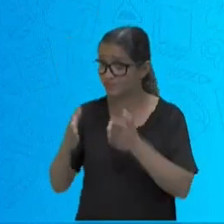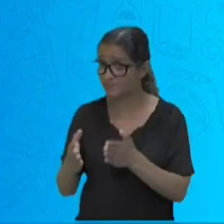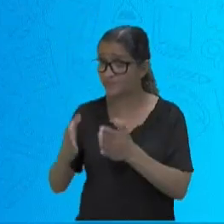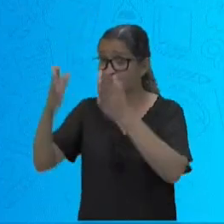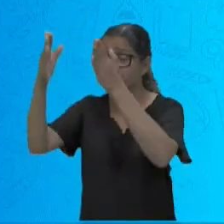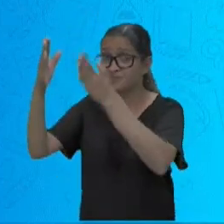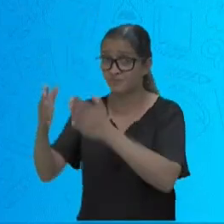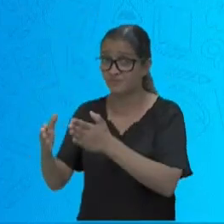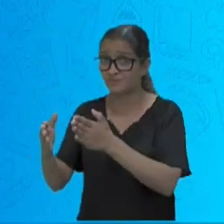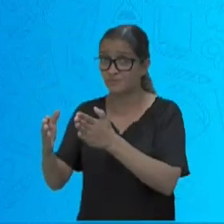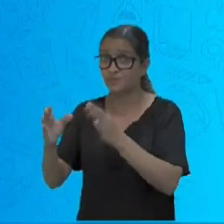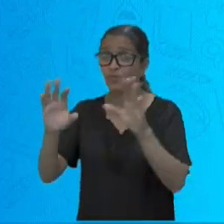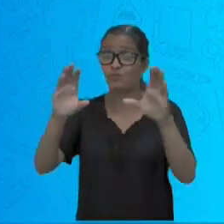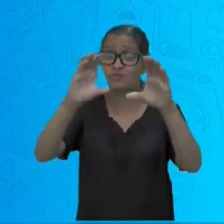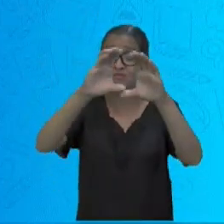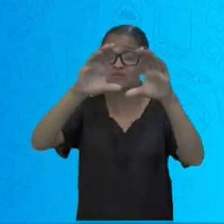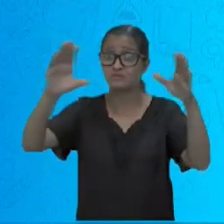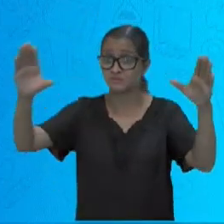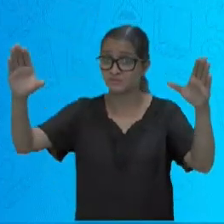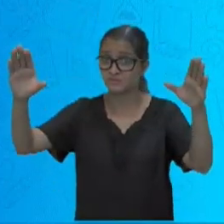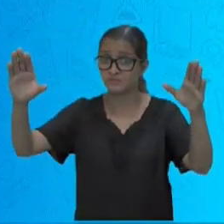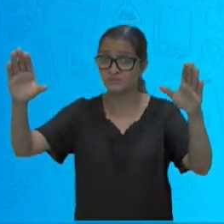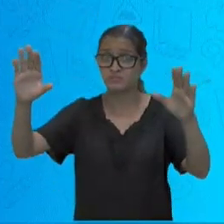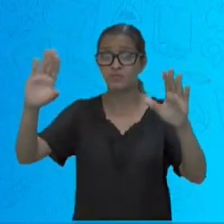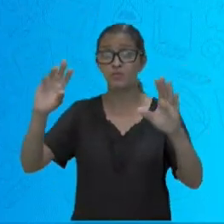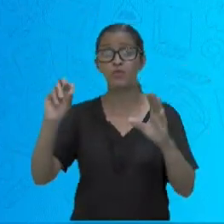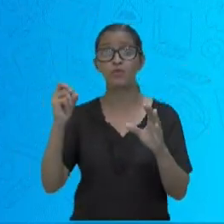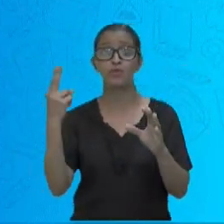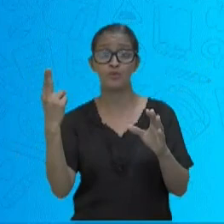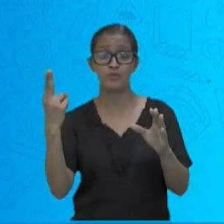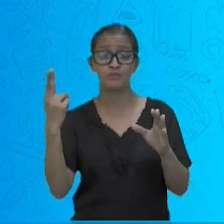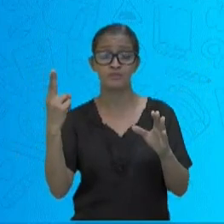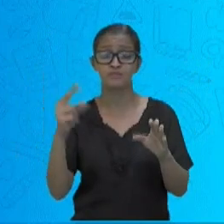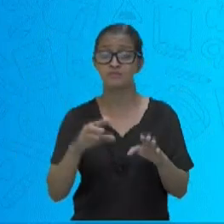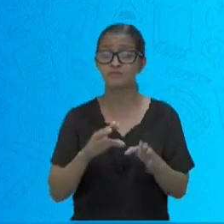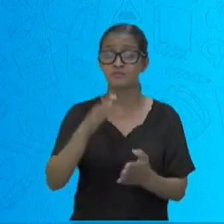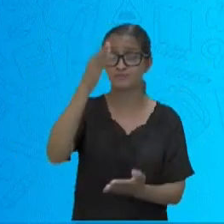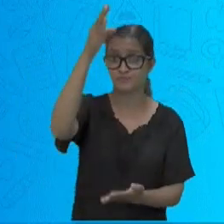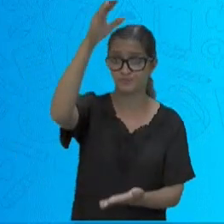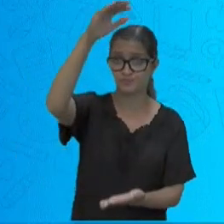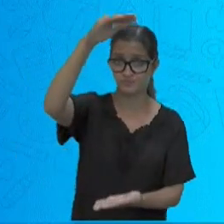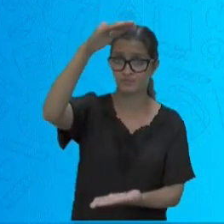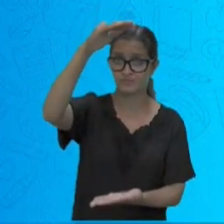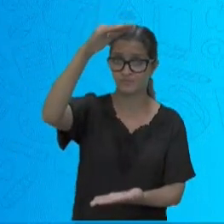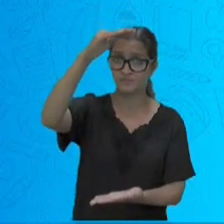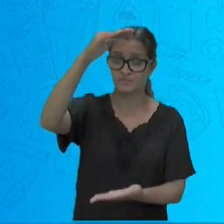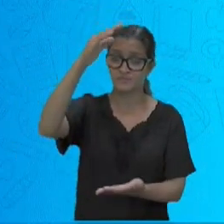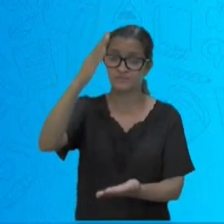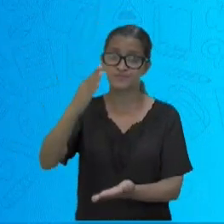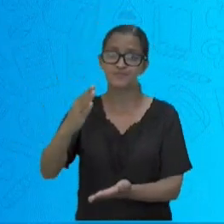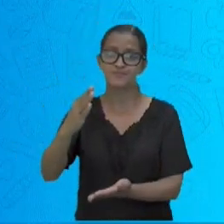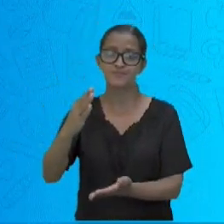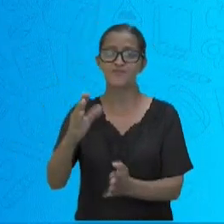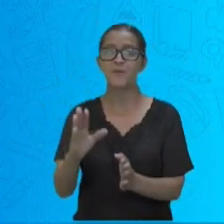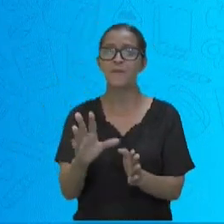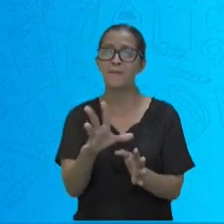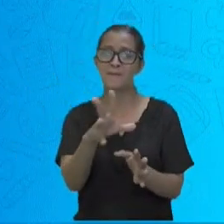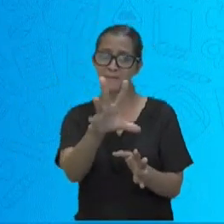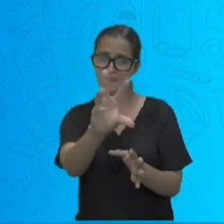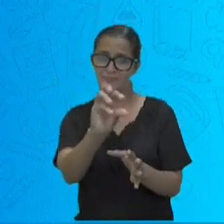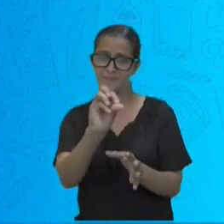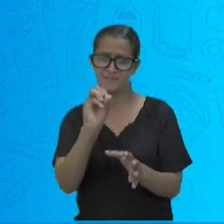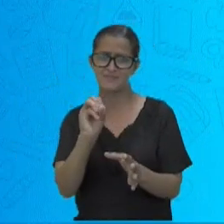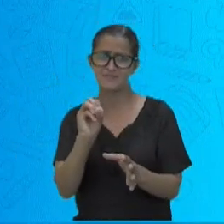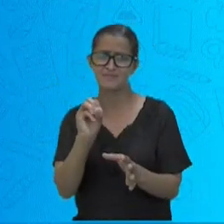ele está na vertical. Vamos começar aqui, então, pelo gatinho. O gatinho, nós tivemos aqui um